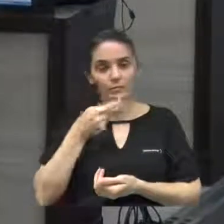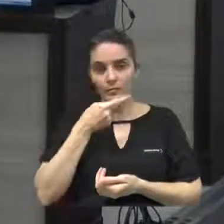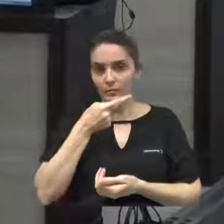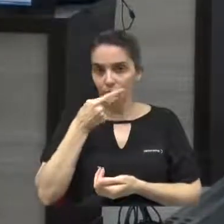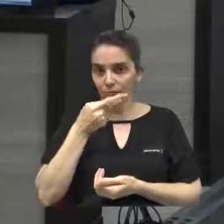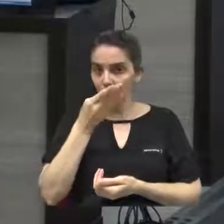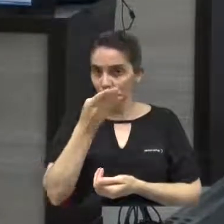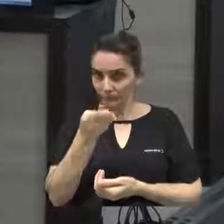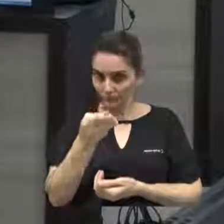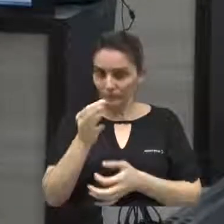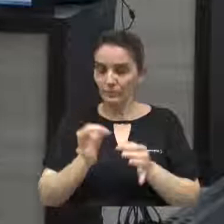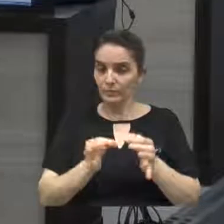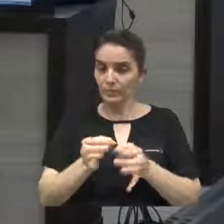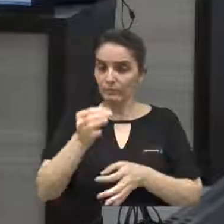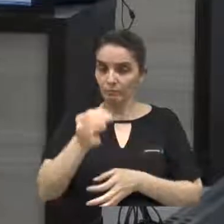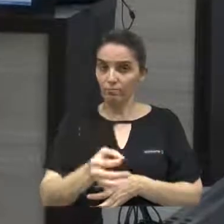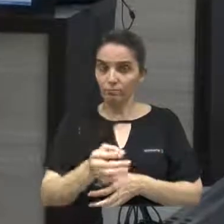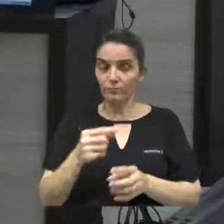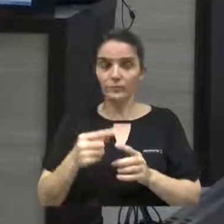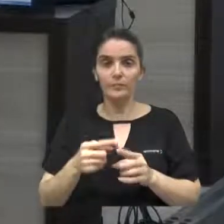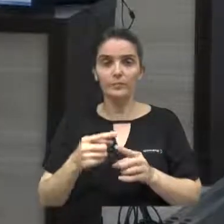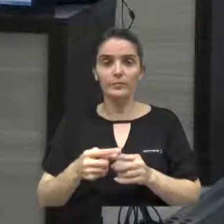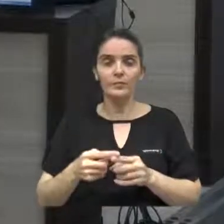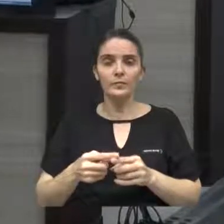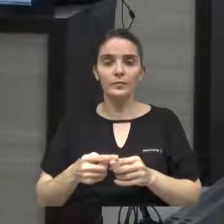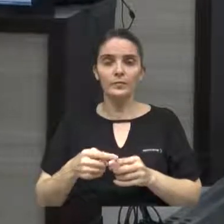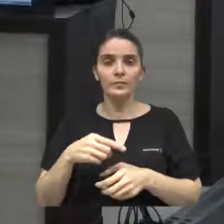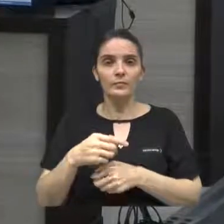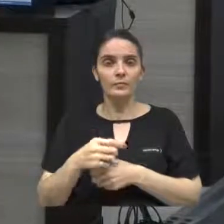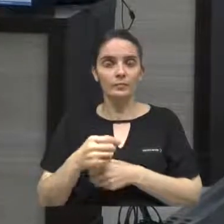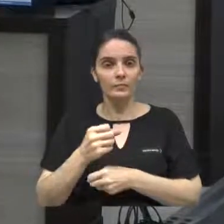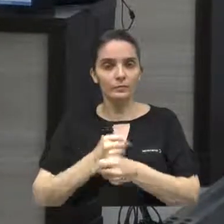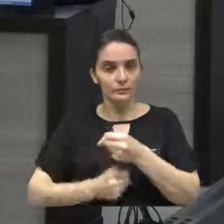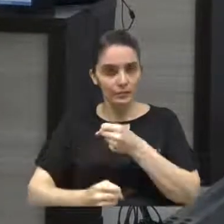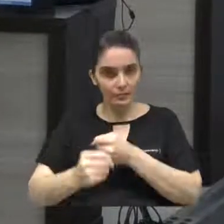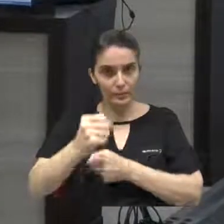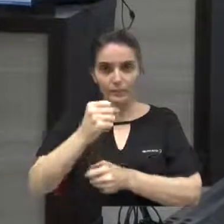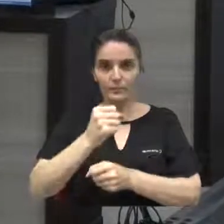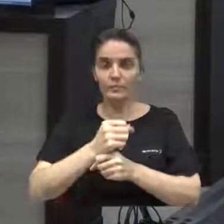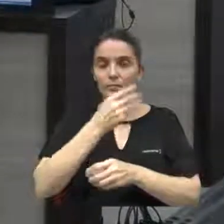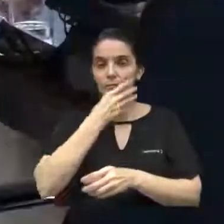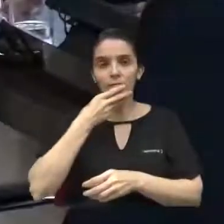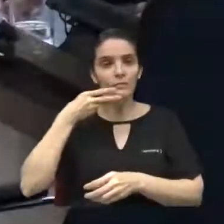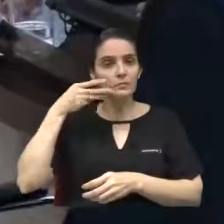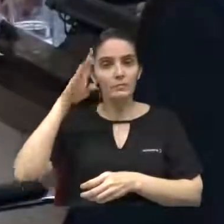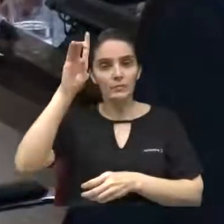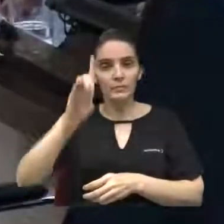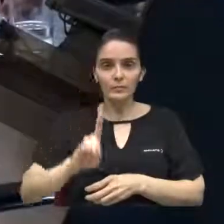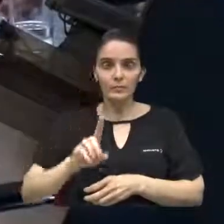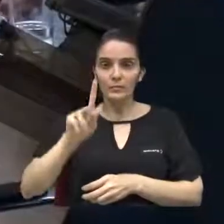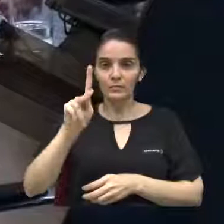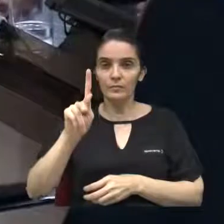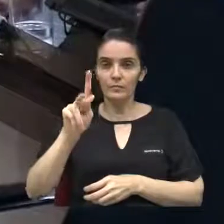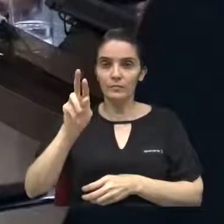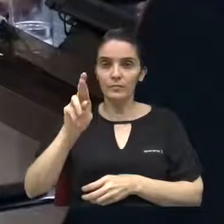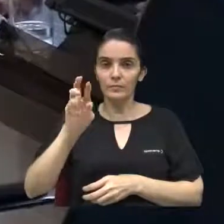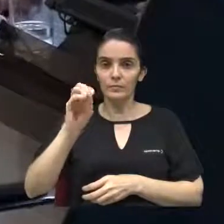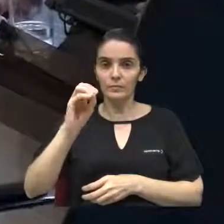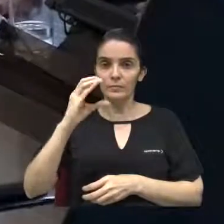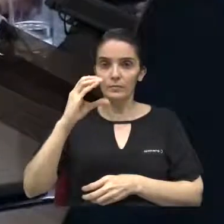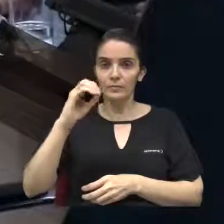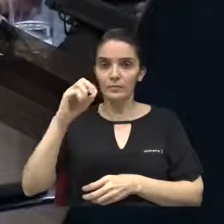intenção do vereador, porque durante muitos anos, durante alguns anos, fui diretora do PROCON de Limeira e,